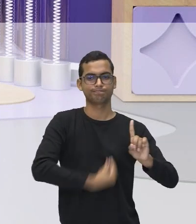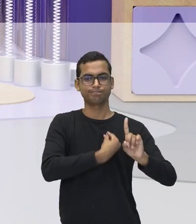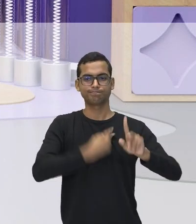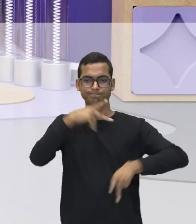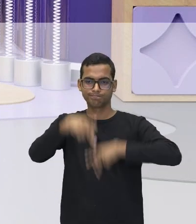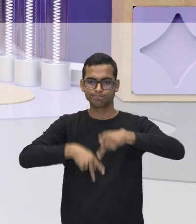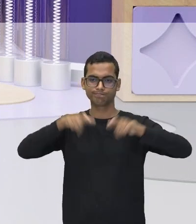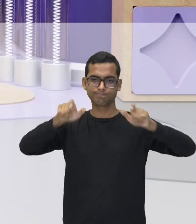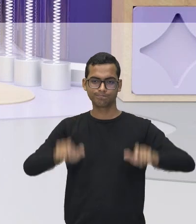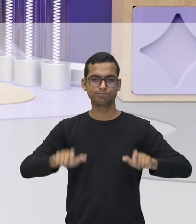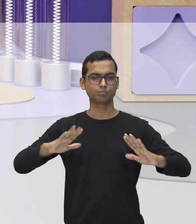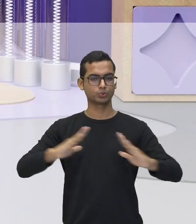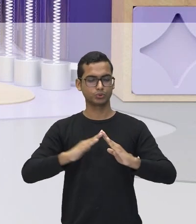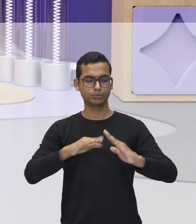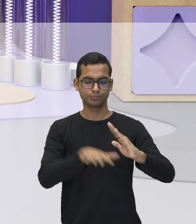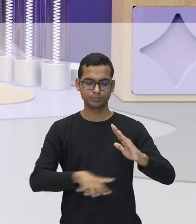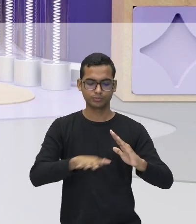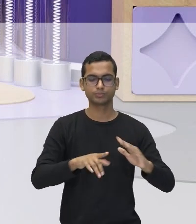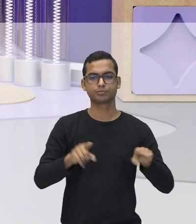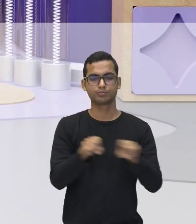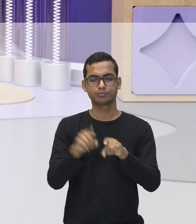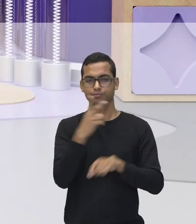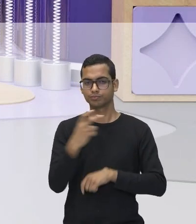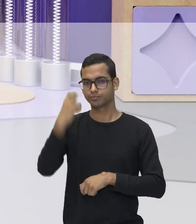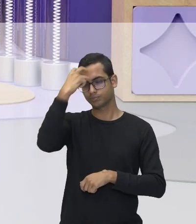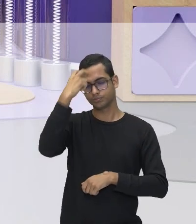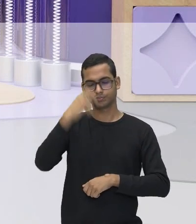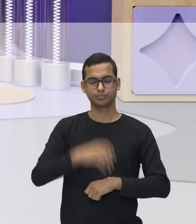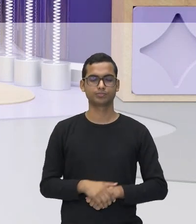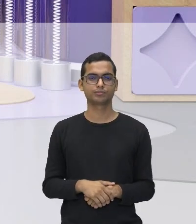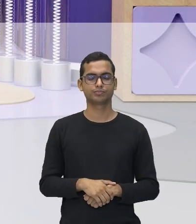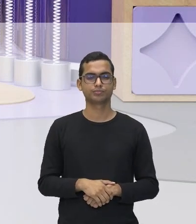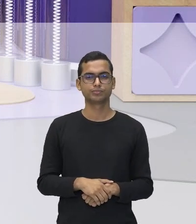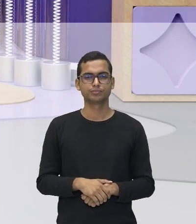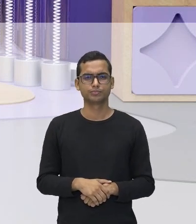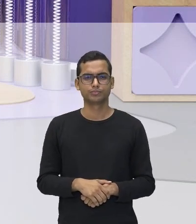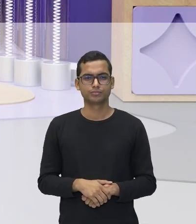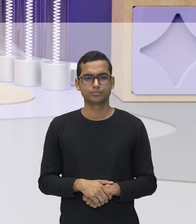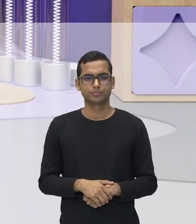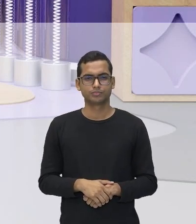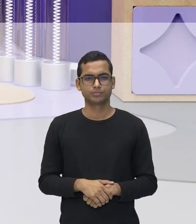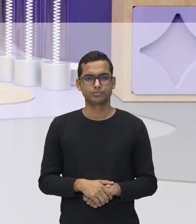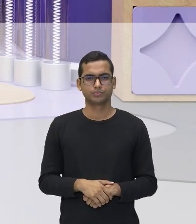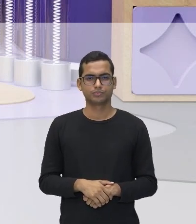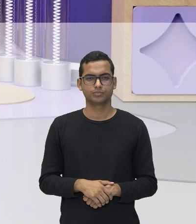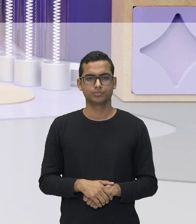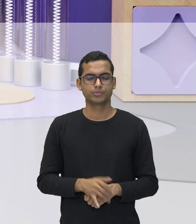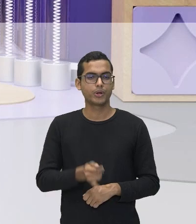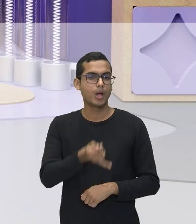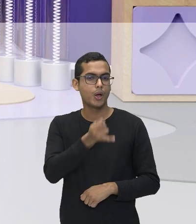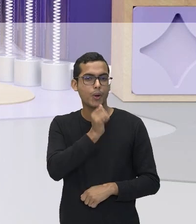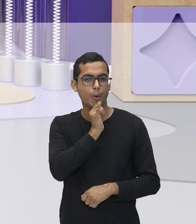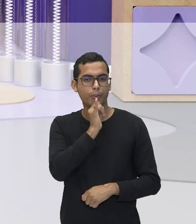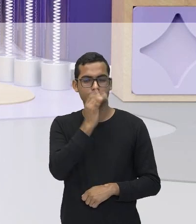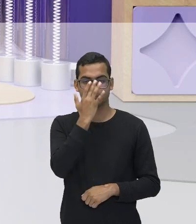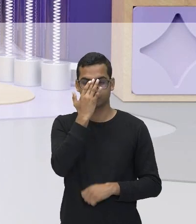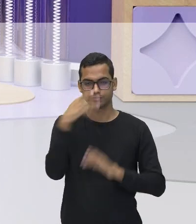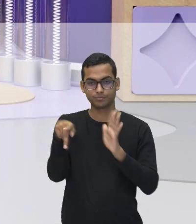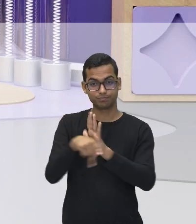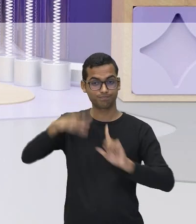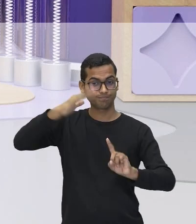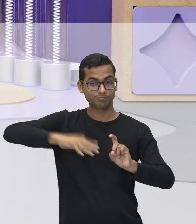povo, daquela cultura, daquela religião. Como exemplo desses mitos, nós temos os mitos